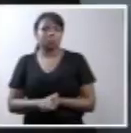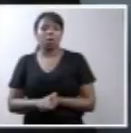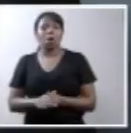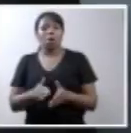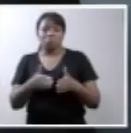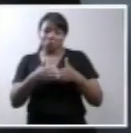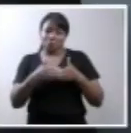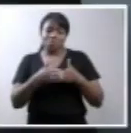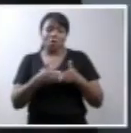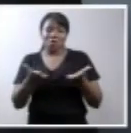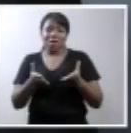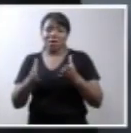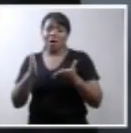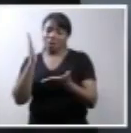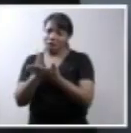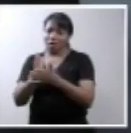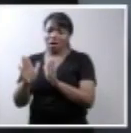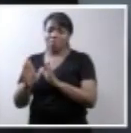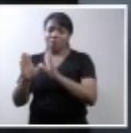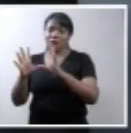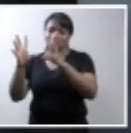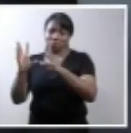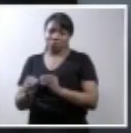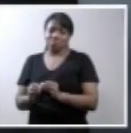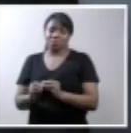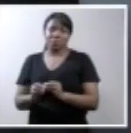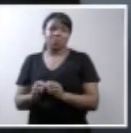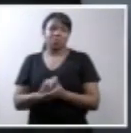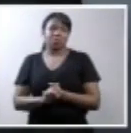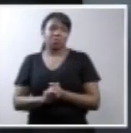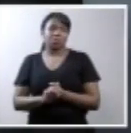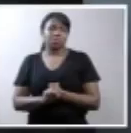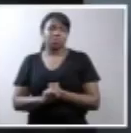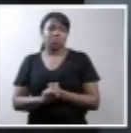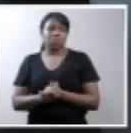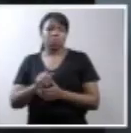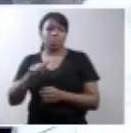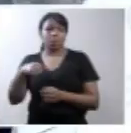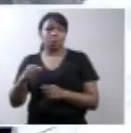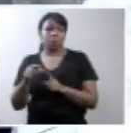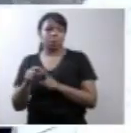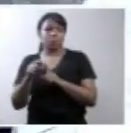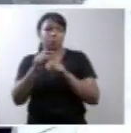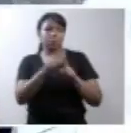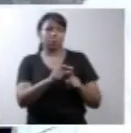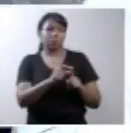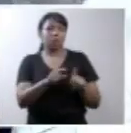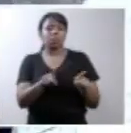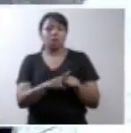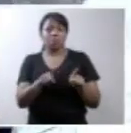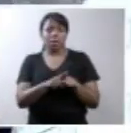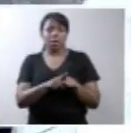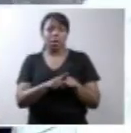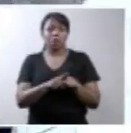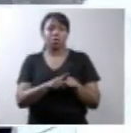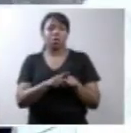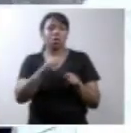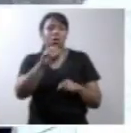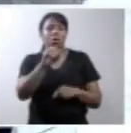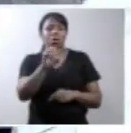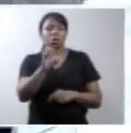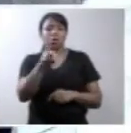por gentileza queira concluir então vou passar para o último el o